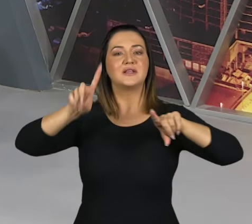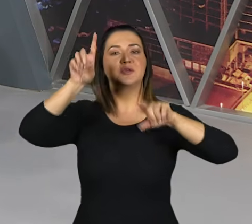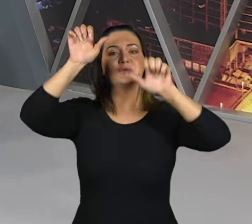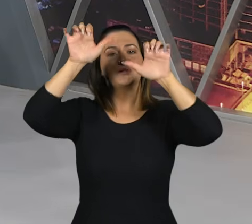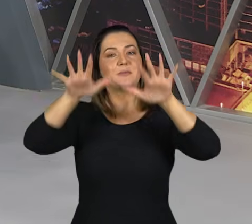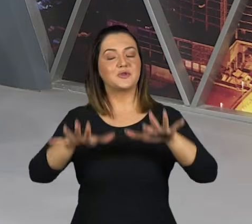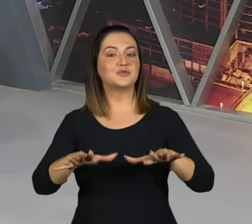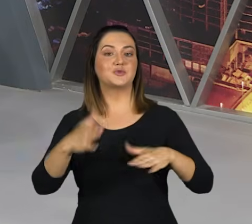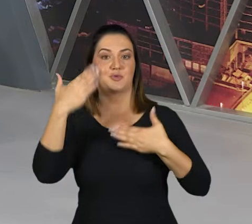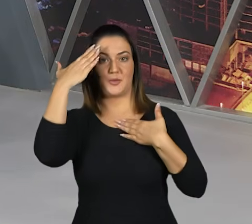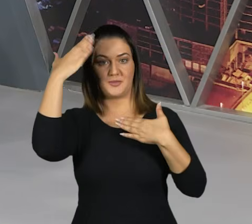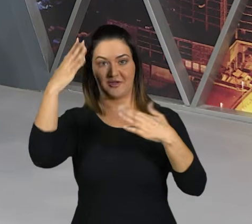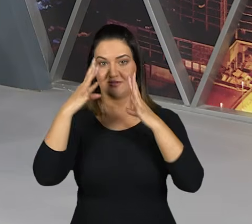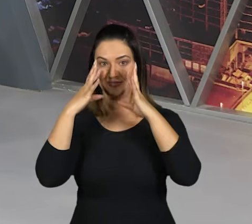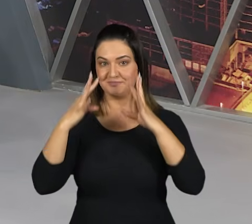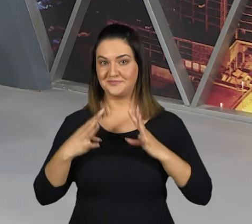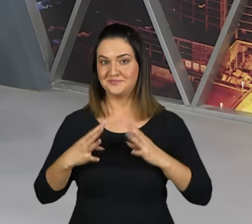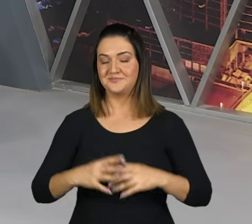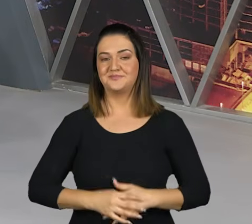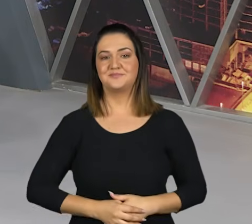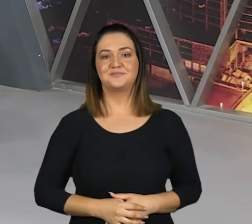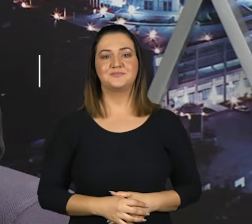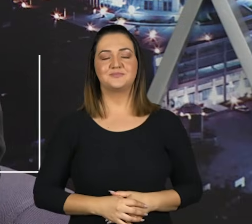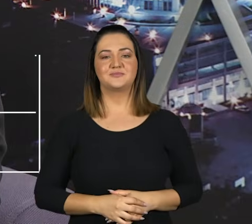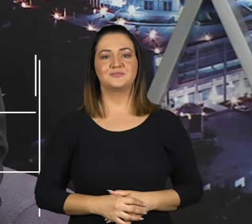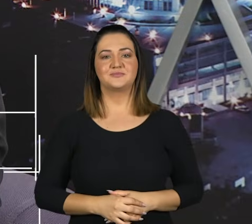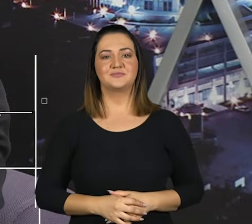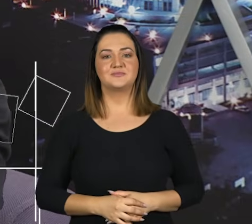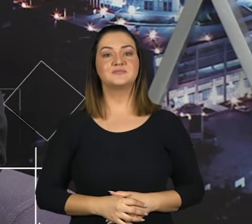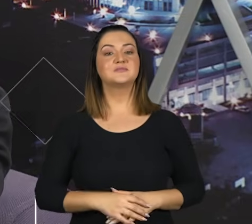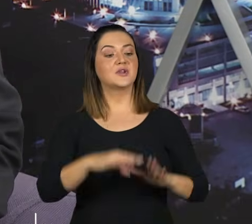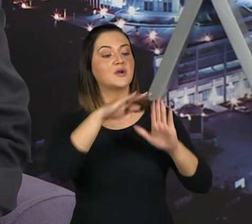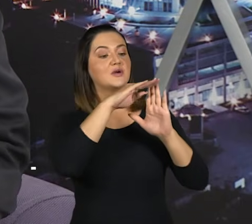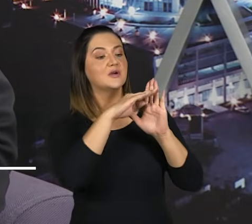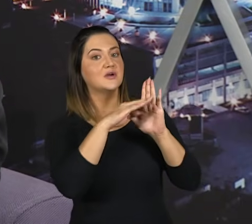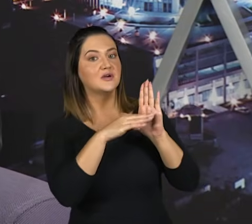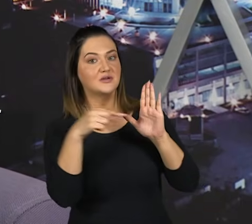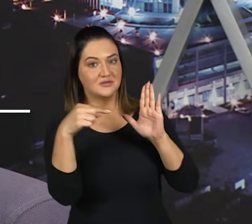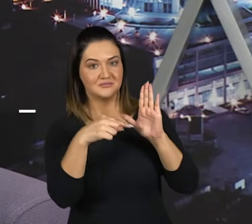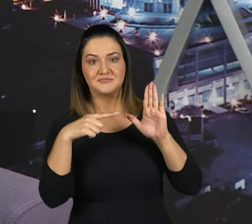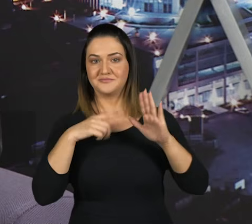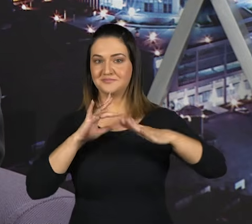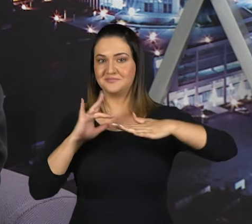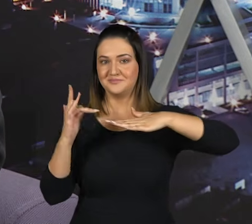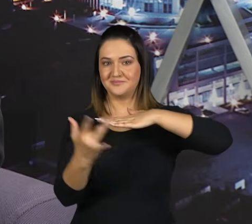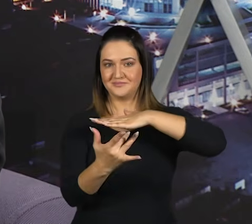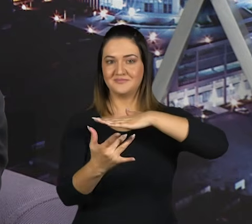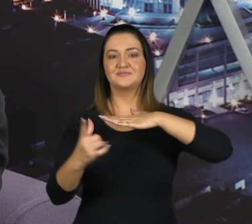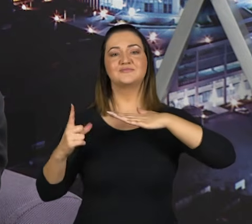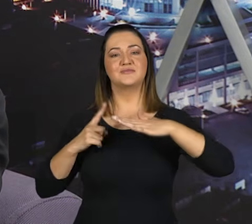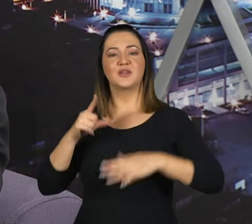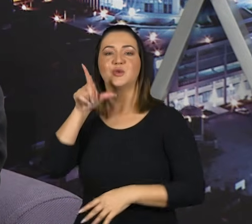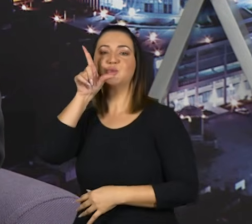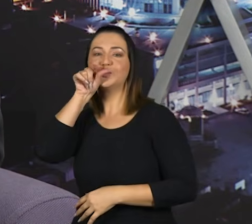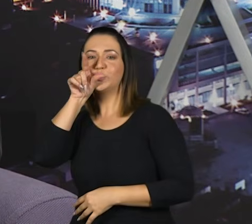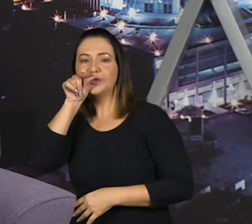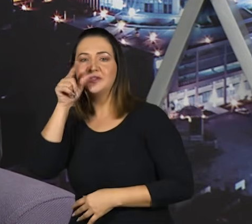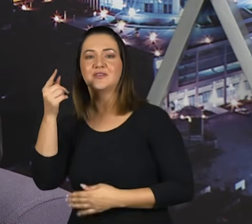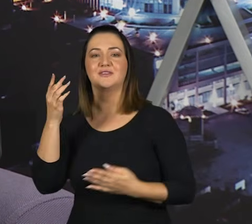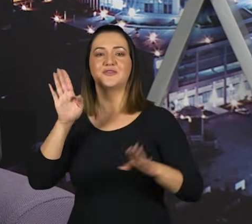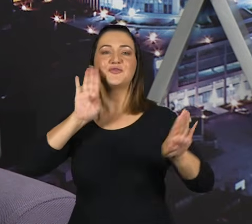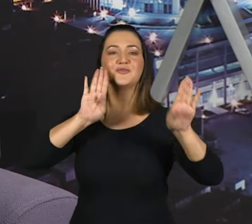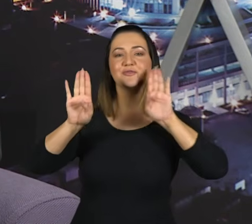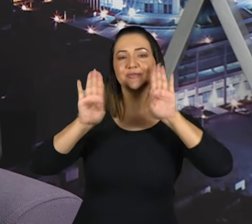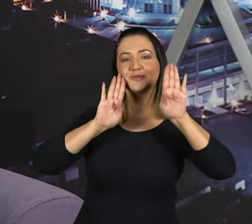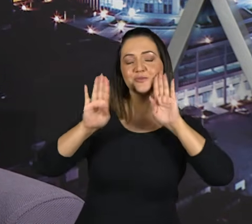e muito obrigado por sua atenção. O Arena também está nas redes sociais. Estamos no Twitter, no Facebook,